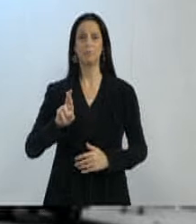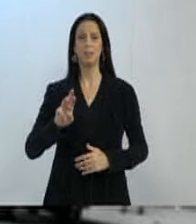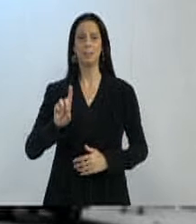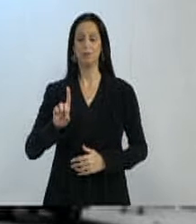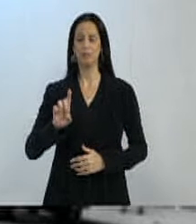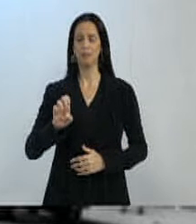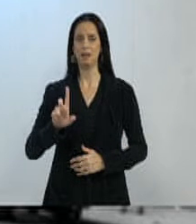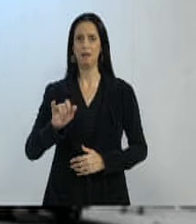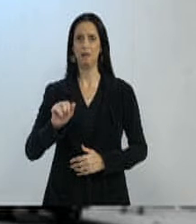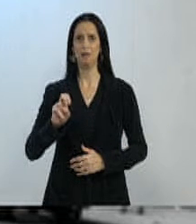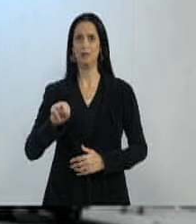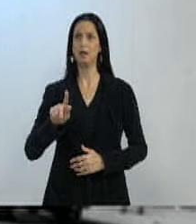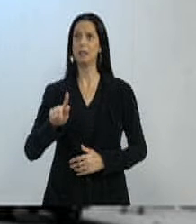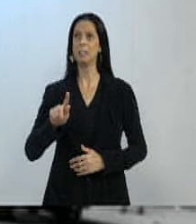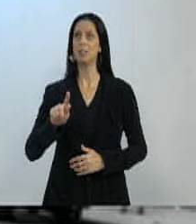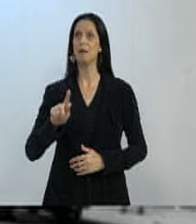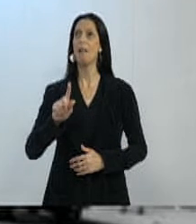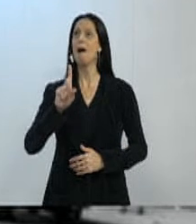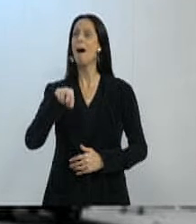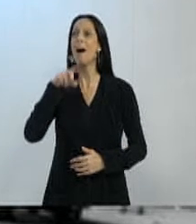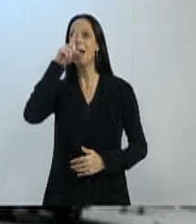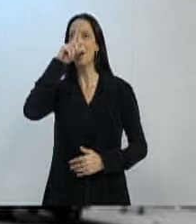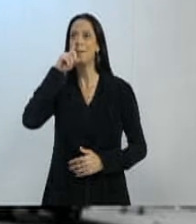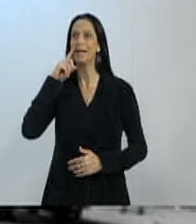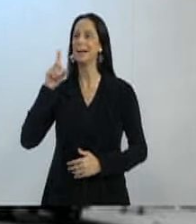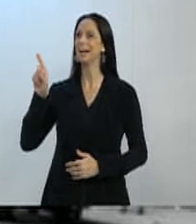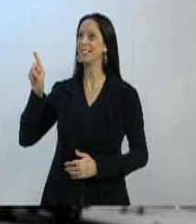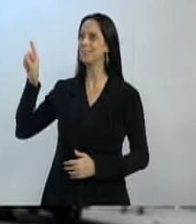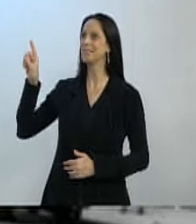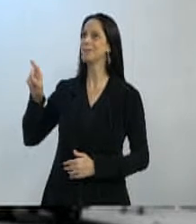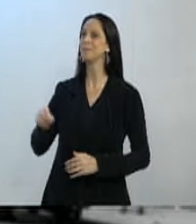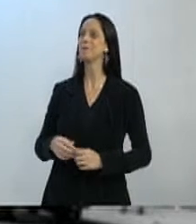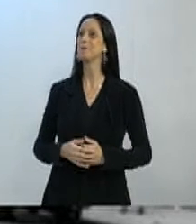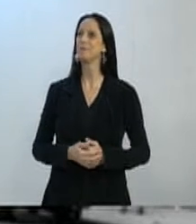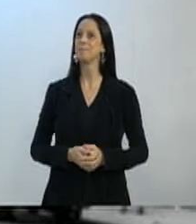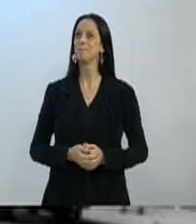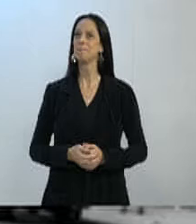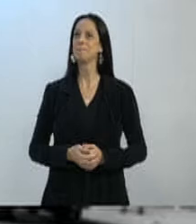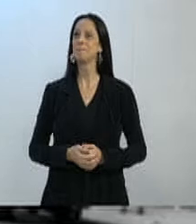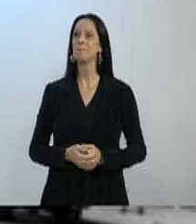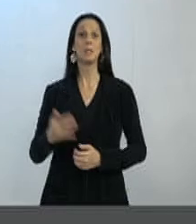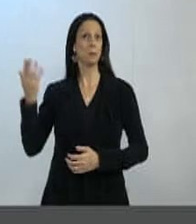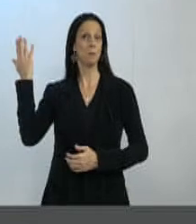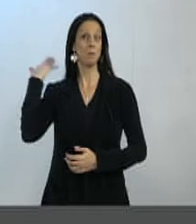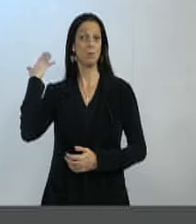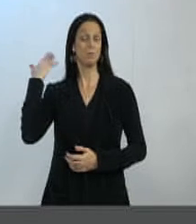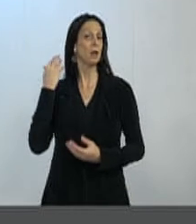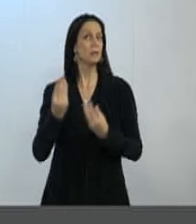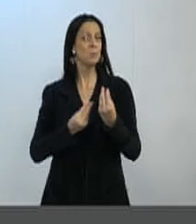ali em cima. Não, é a amarela, que é a Art Deco, como era também em Blumenau.